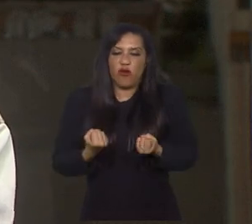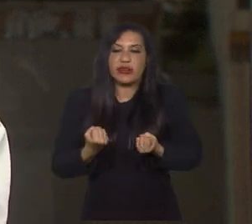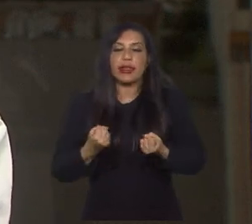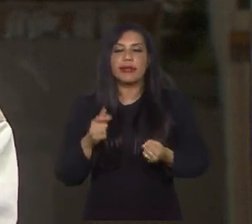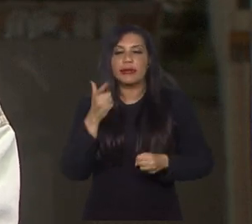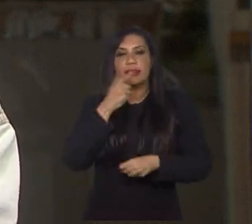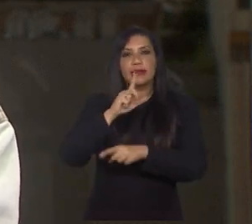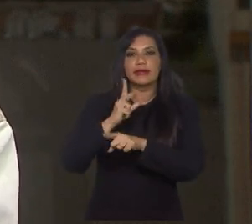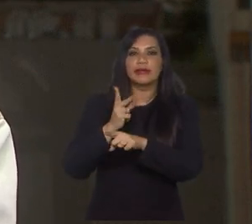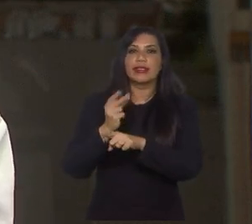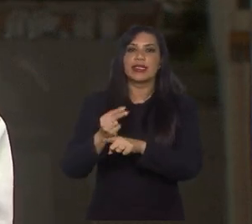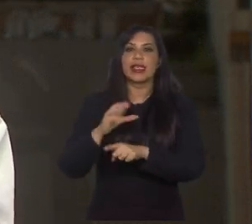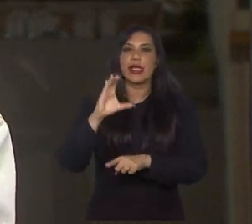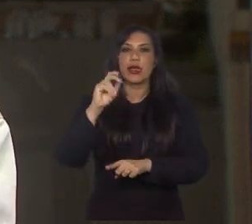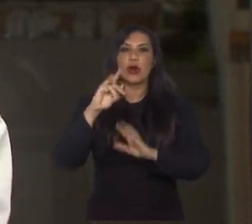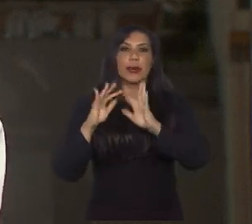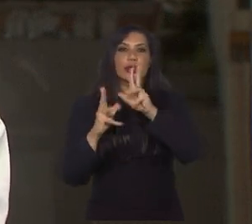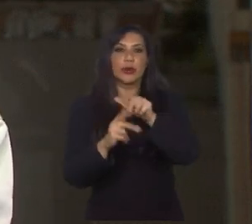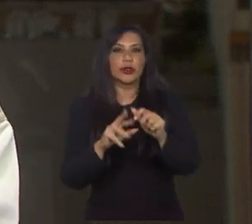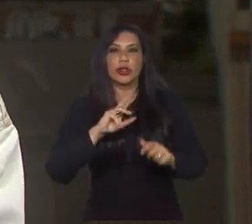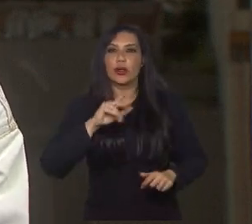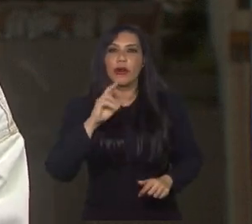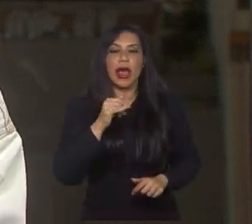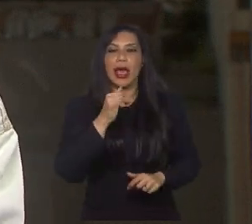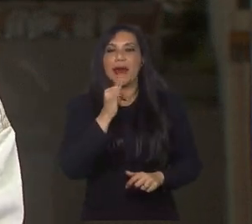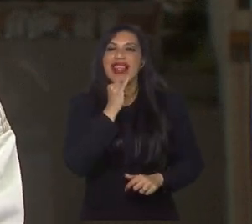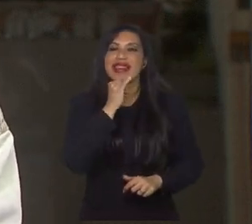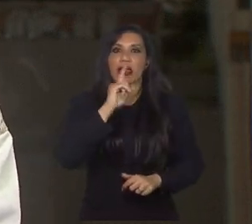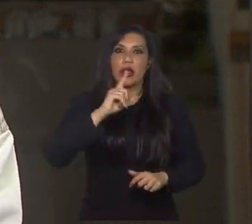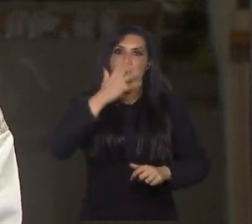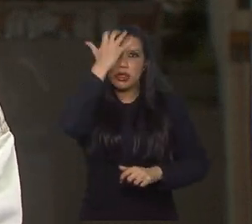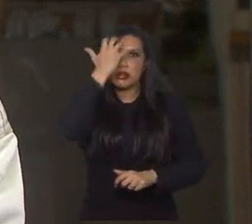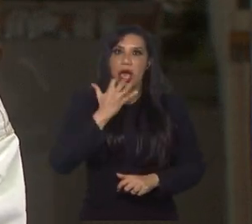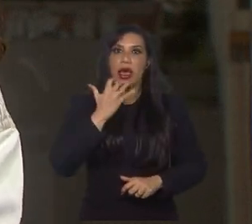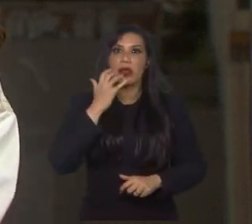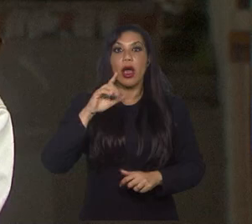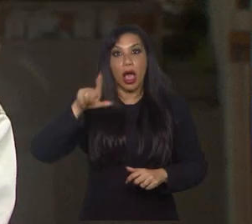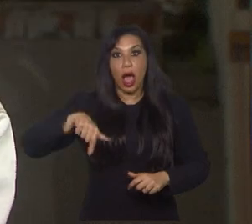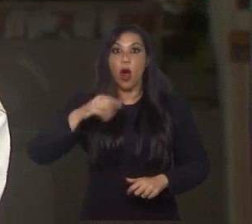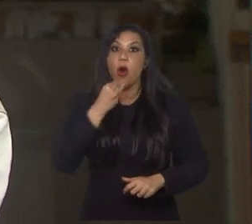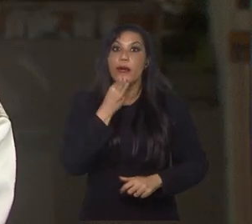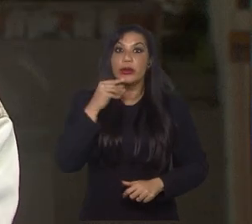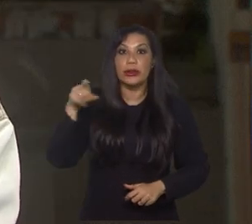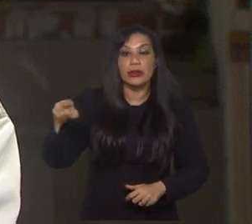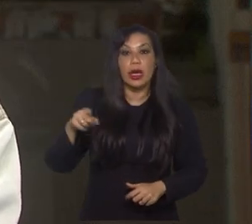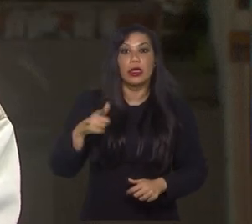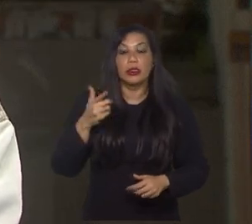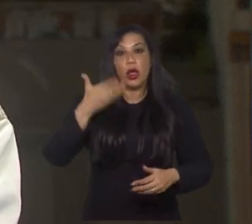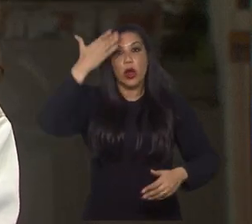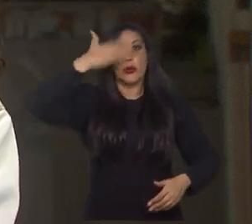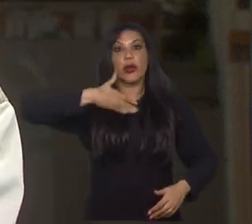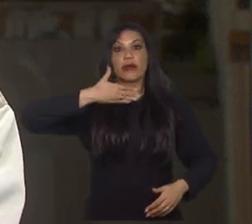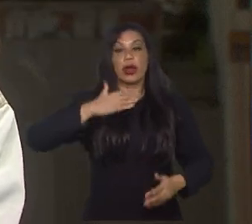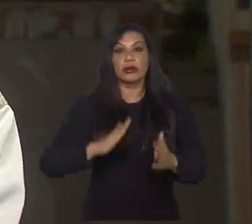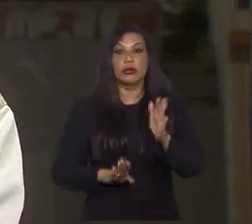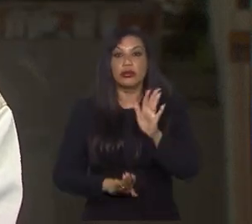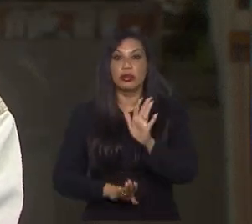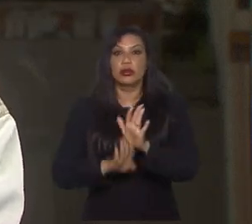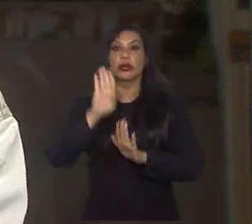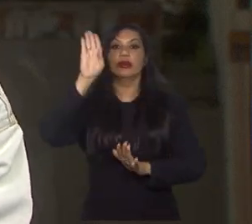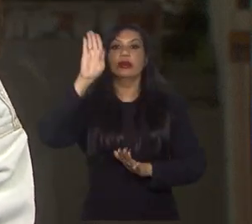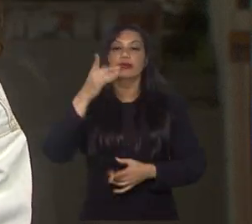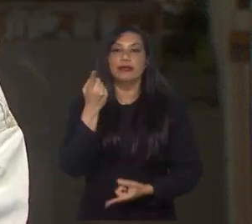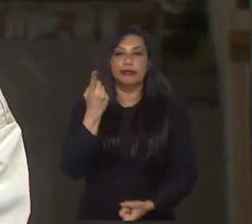dedicar àquele momento. Copa do Mundo não é para amadores, Copa do Mundo é coisa séria. E é a oportunidade que elas têm de se provar e de subir um pouquinho de